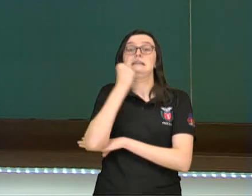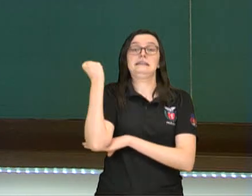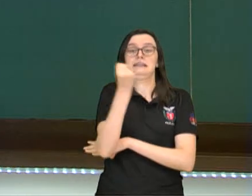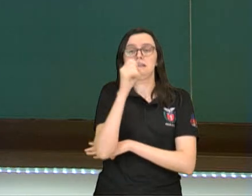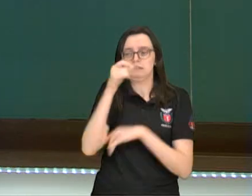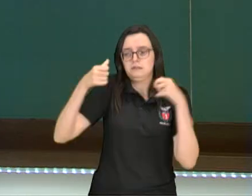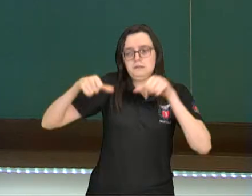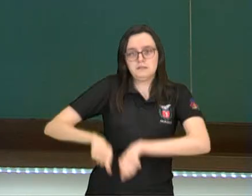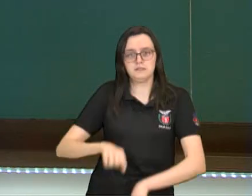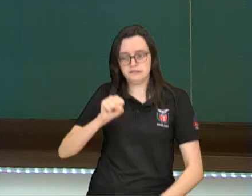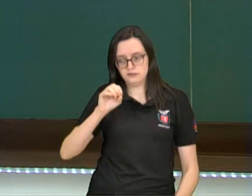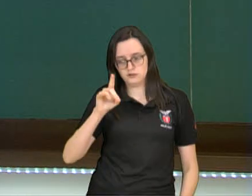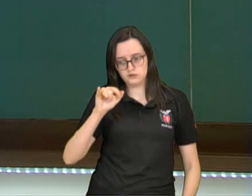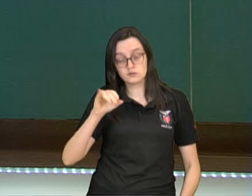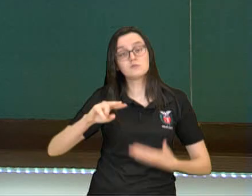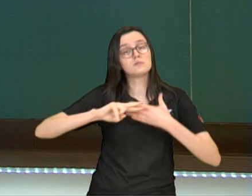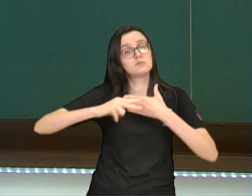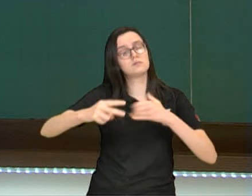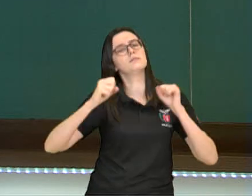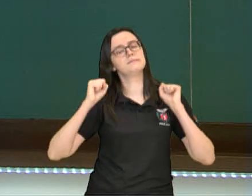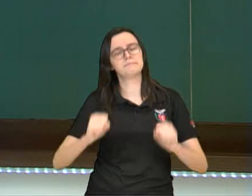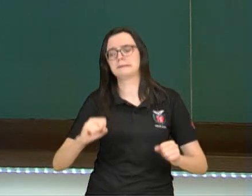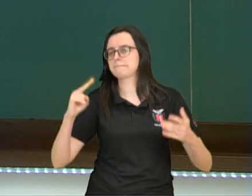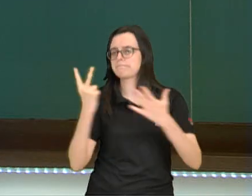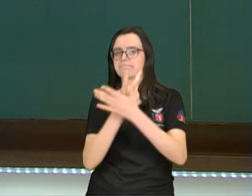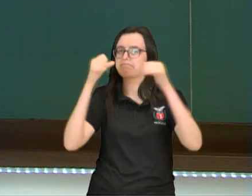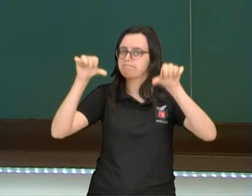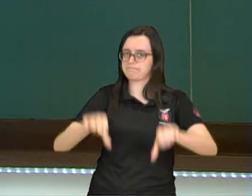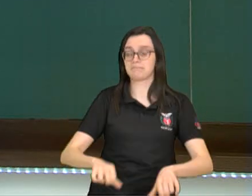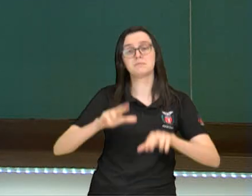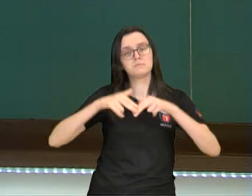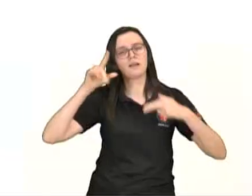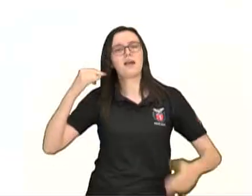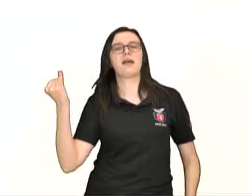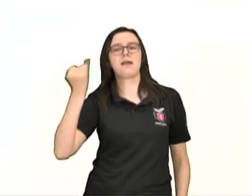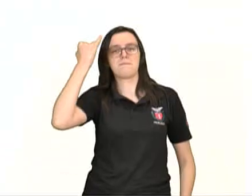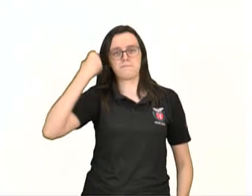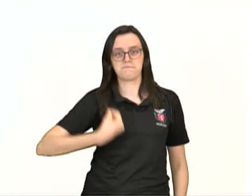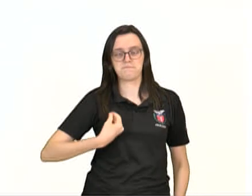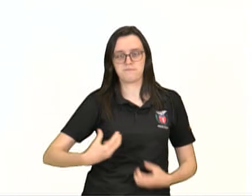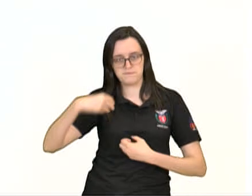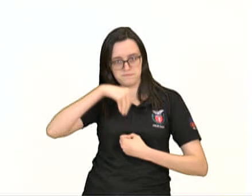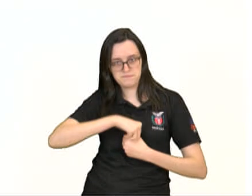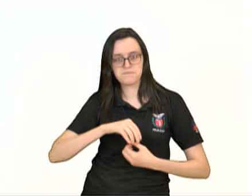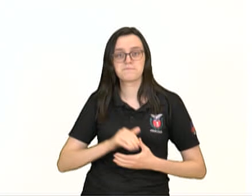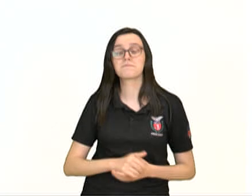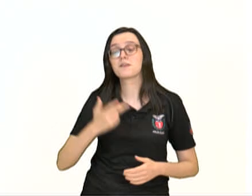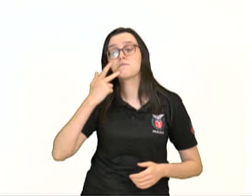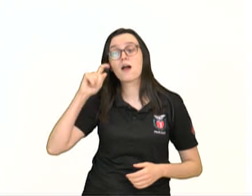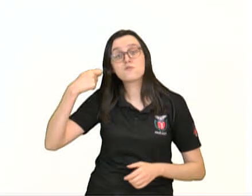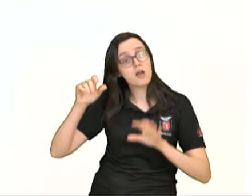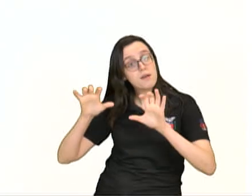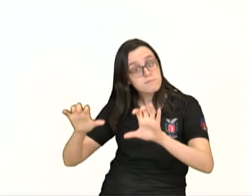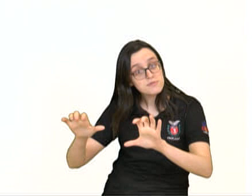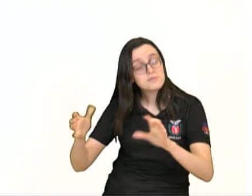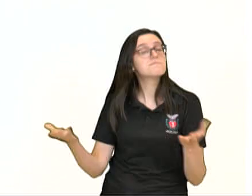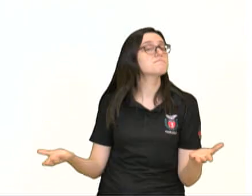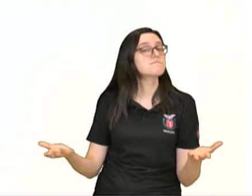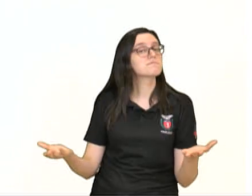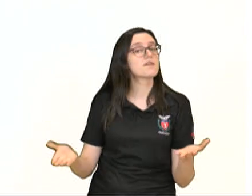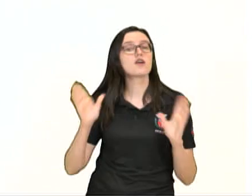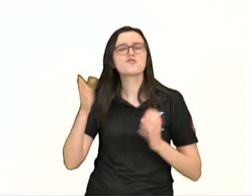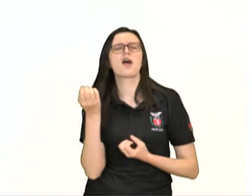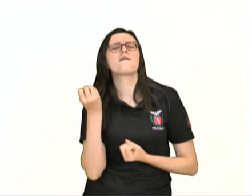sódio, as consequências podem até ser fatais. Então, é importante a presença do sódio. Falando nisso, com base